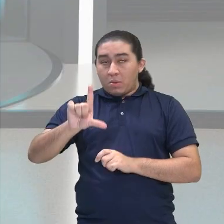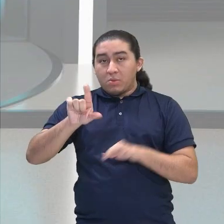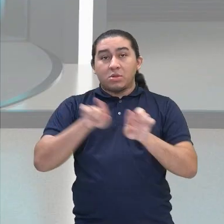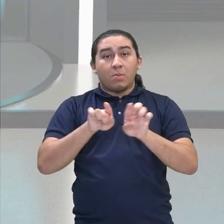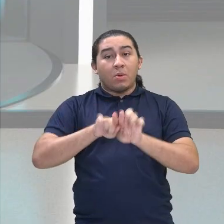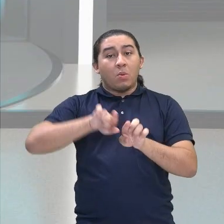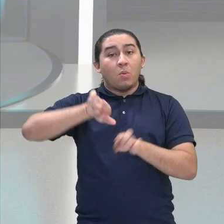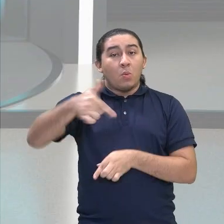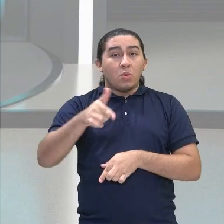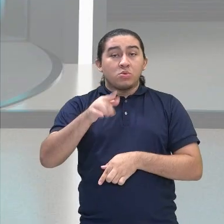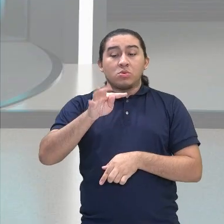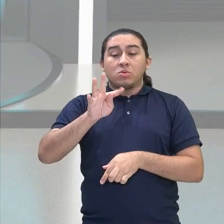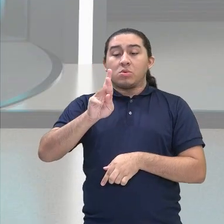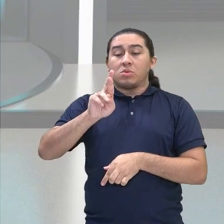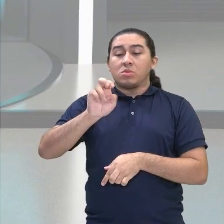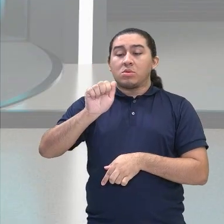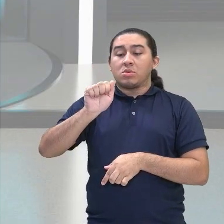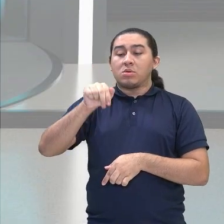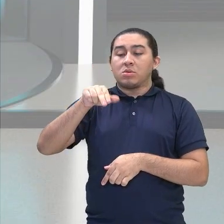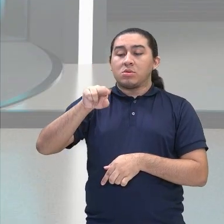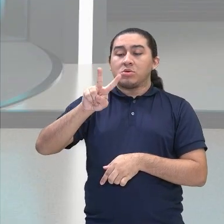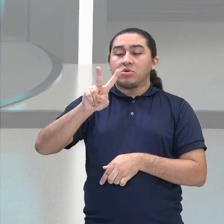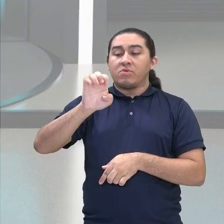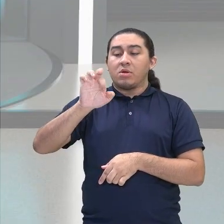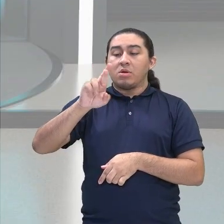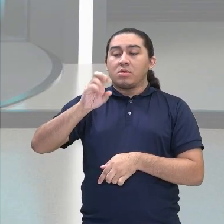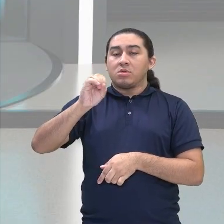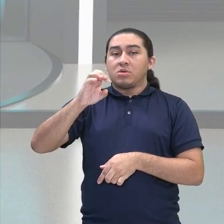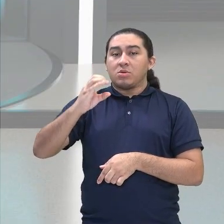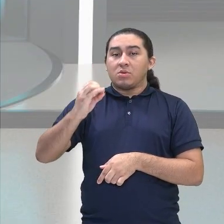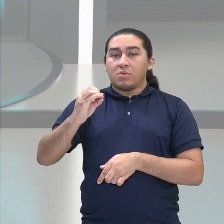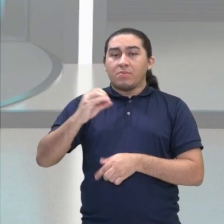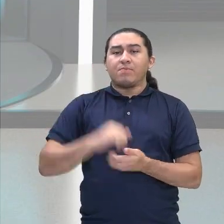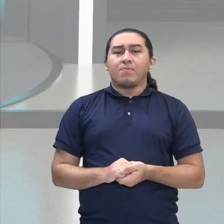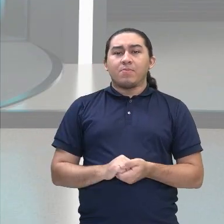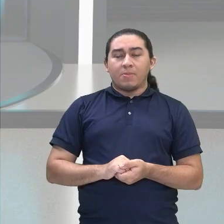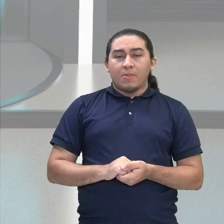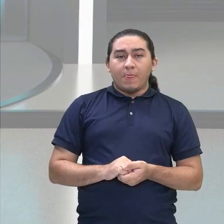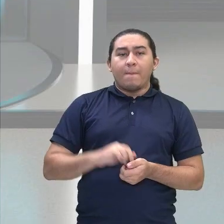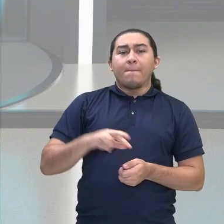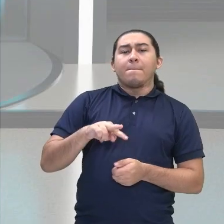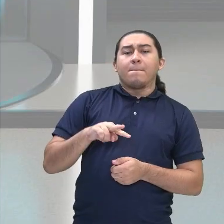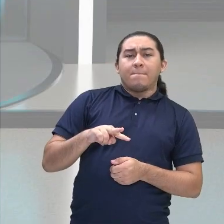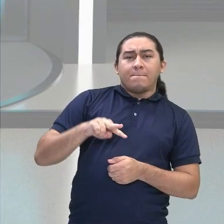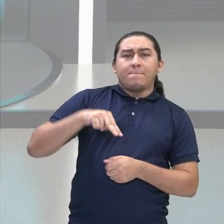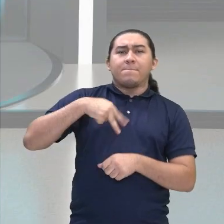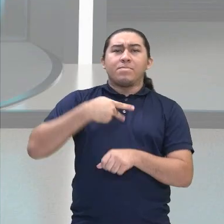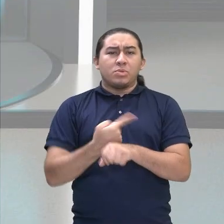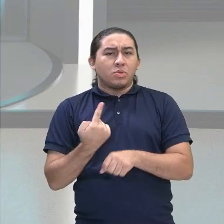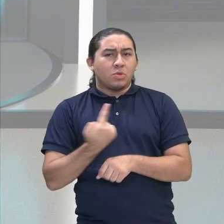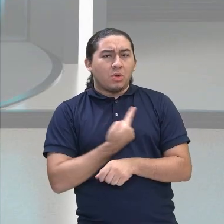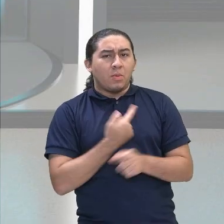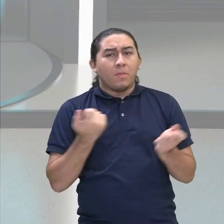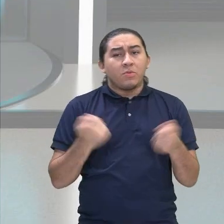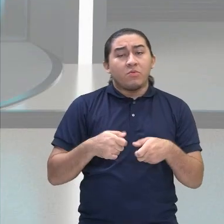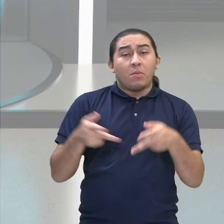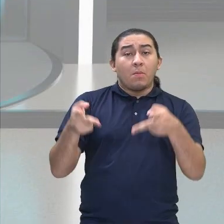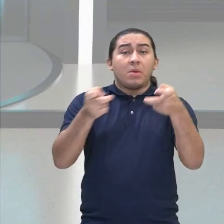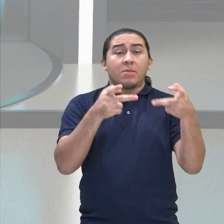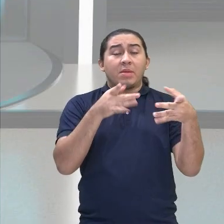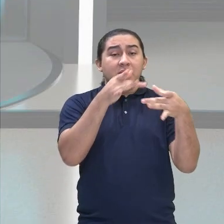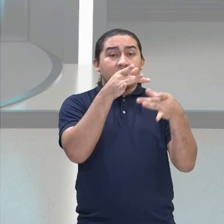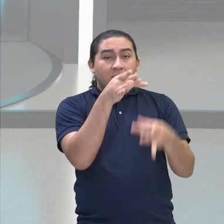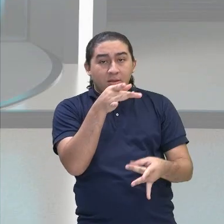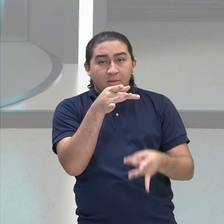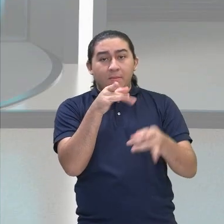transverso horizontal. Logo mais a gente vai conseguir enxergar isso também com uma imagem mais detalhada. Mas